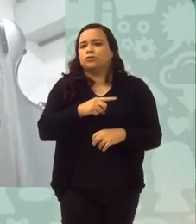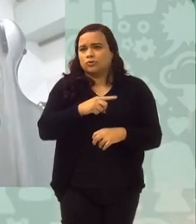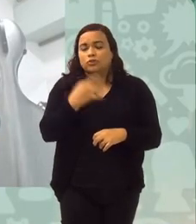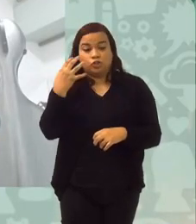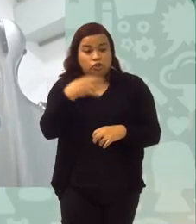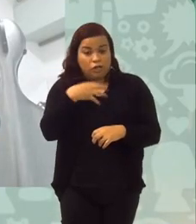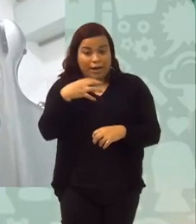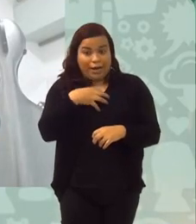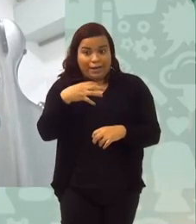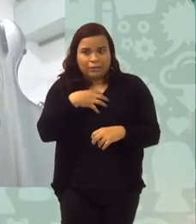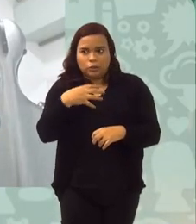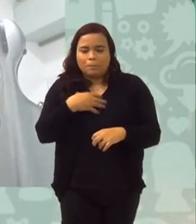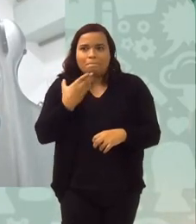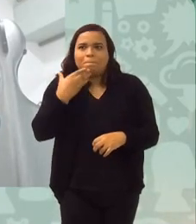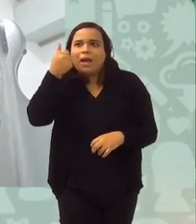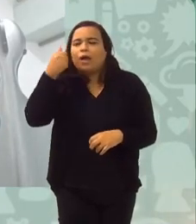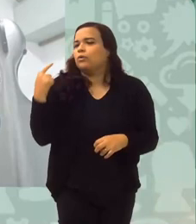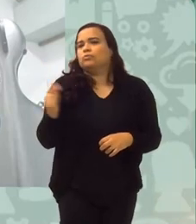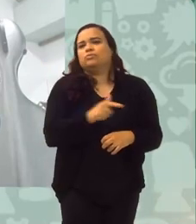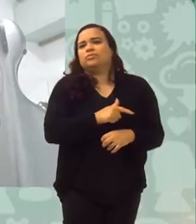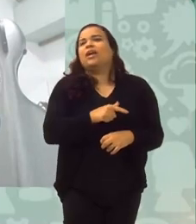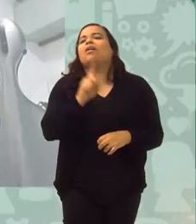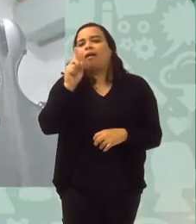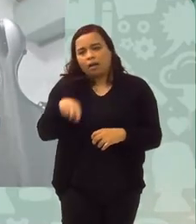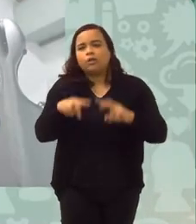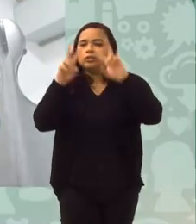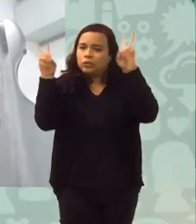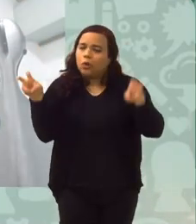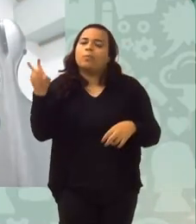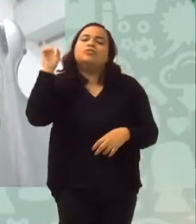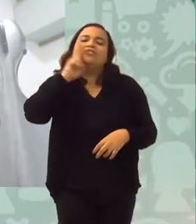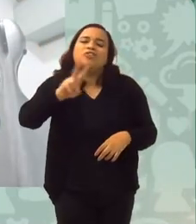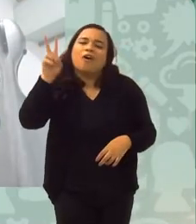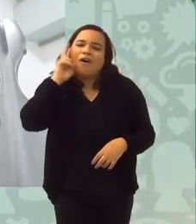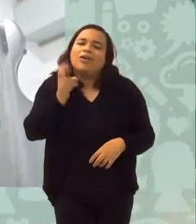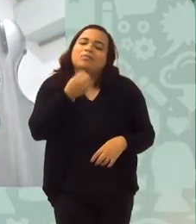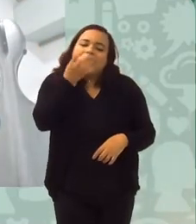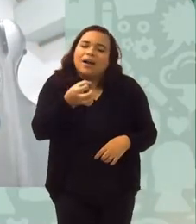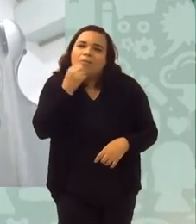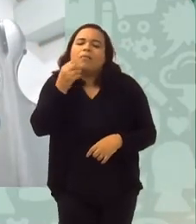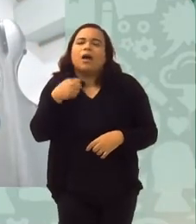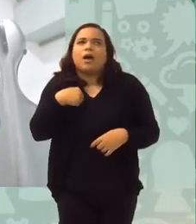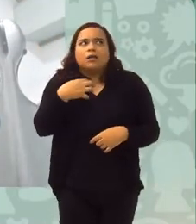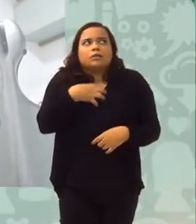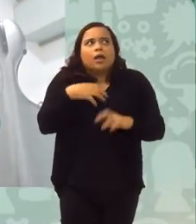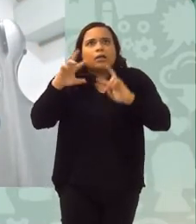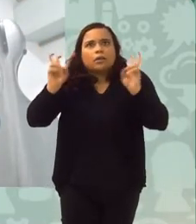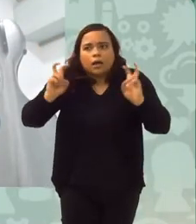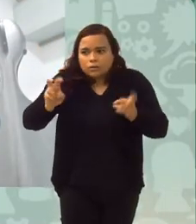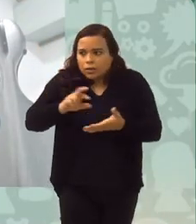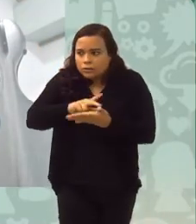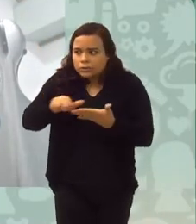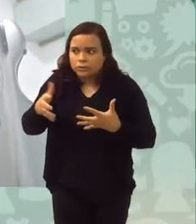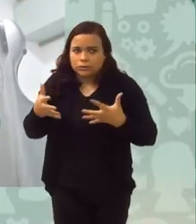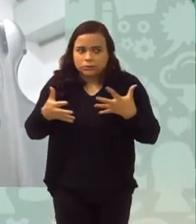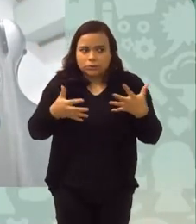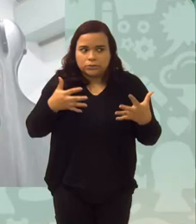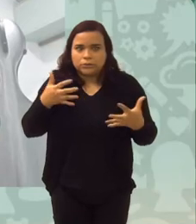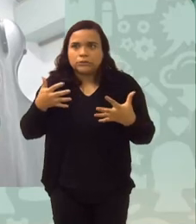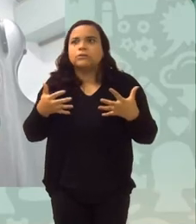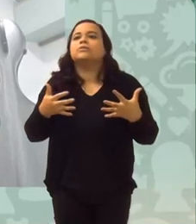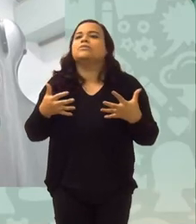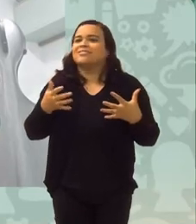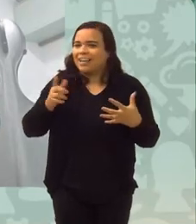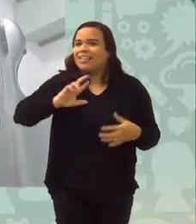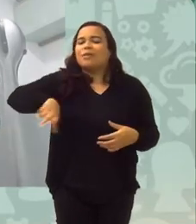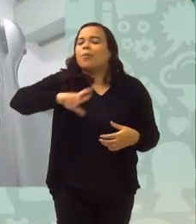delicada, eu acho, de trabalhar temas tabus do que através de relatos, de histórias, né, que sejam...